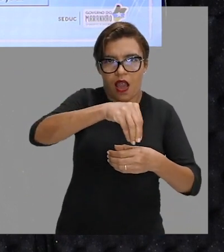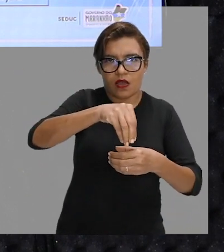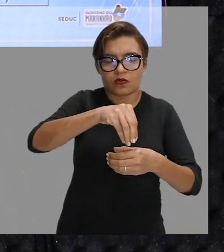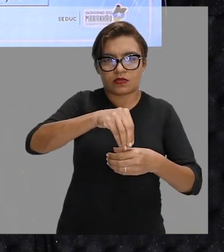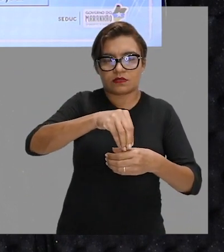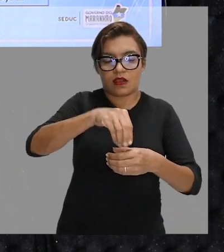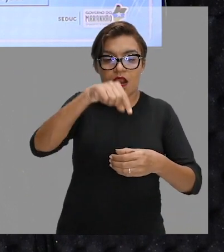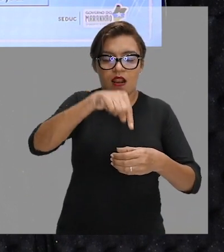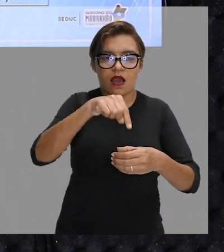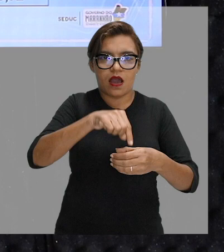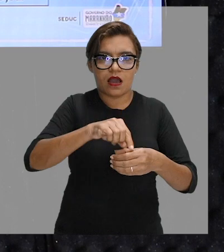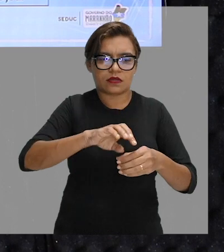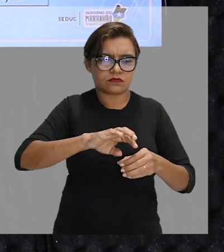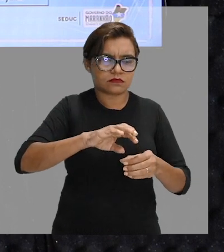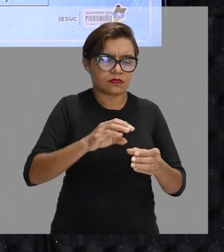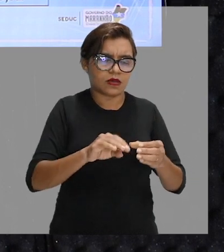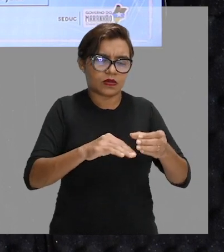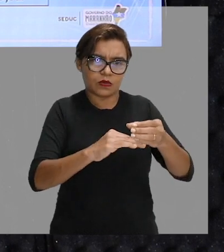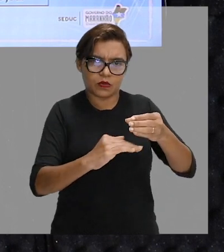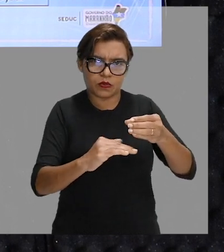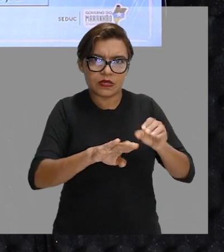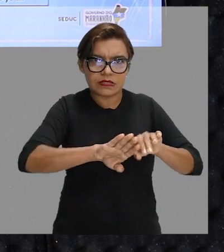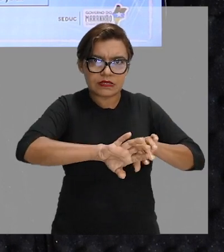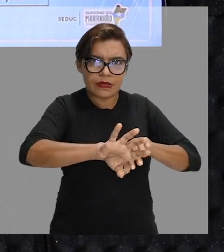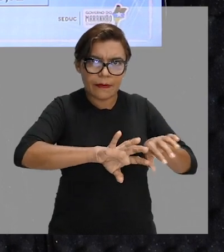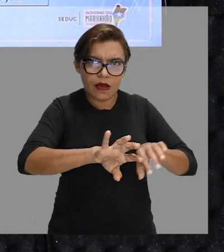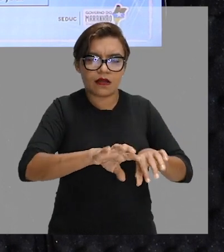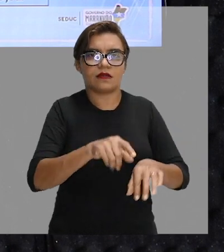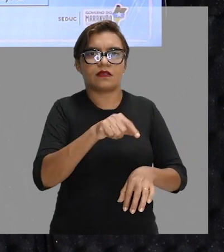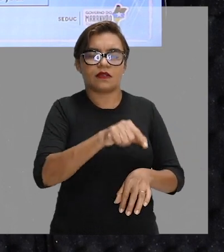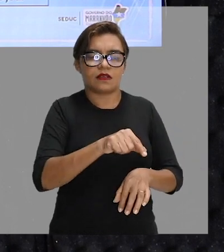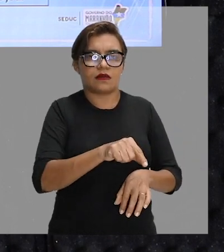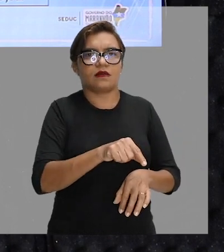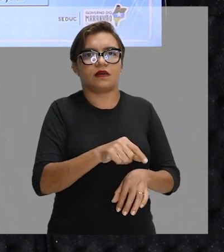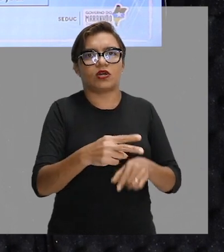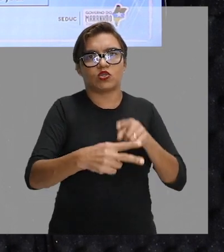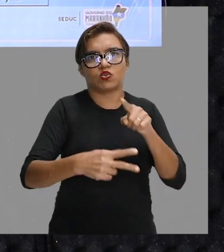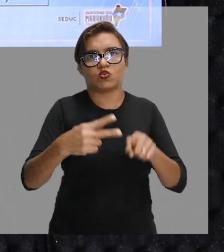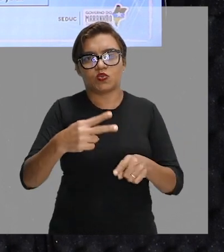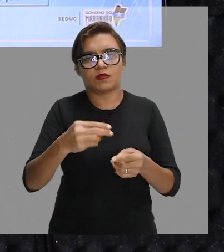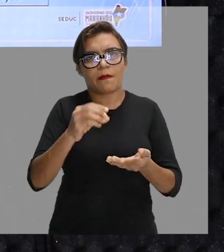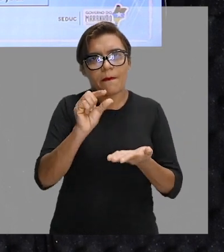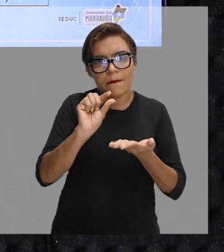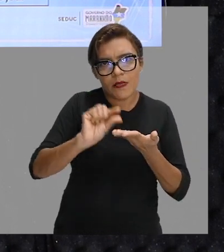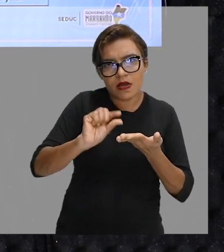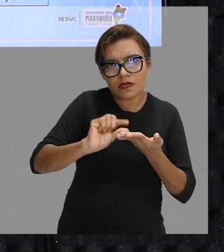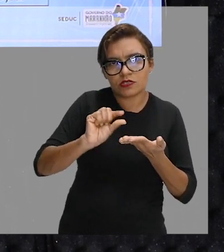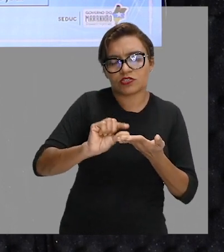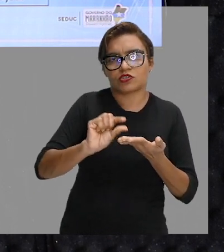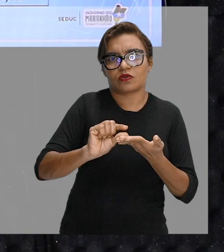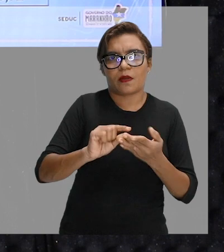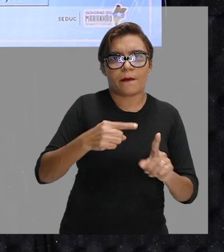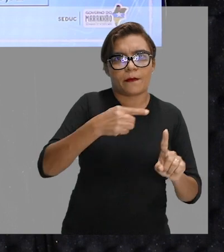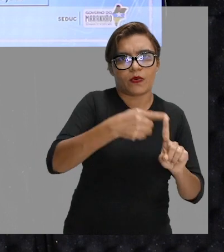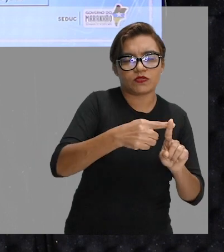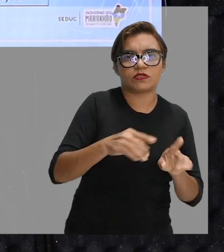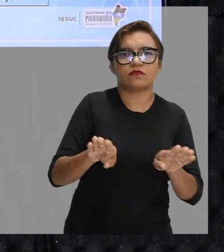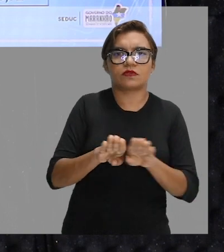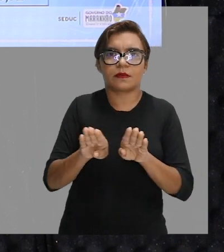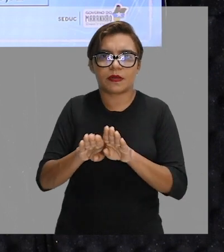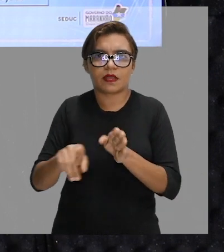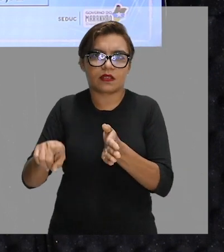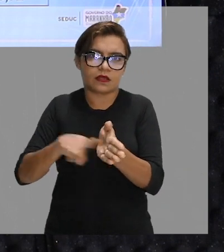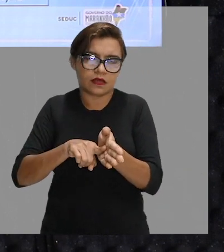se separar em 2 partículas, sódio positivo e cloro negativo. Então, eu adiciono 1